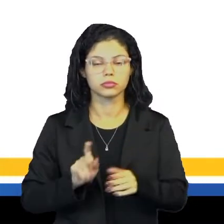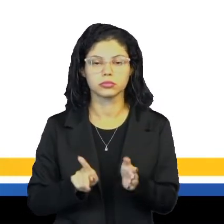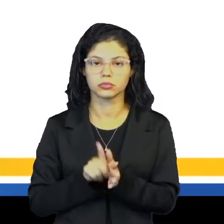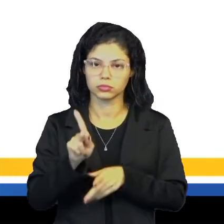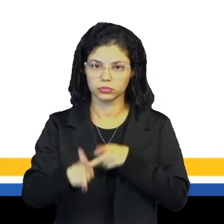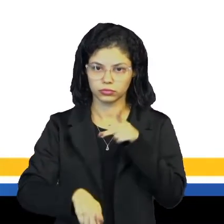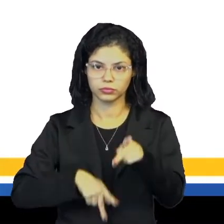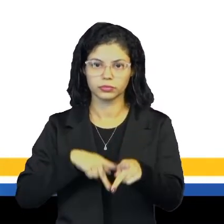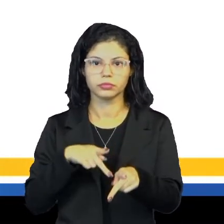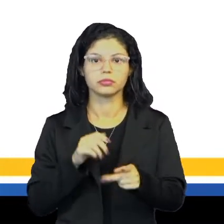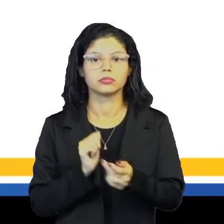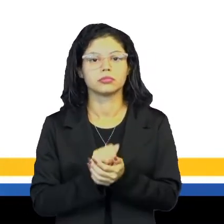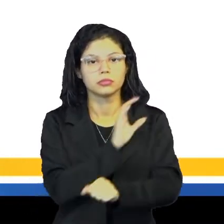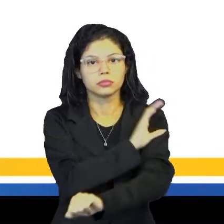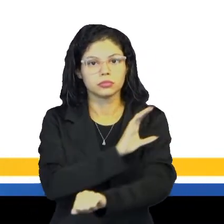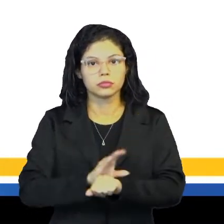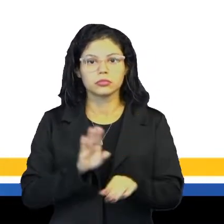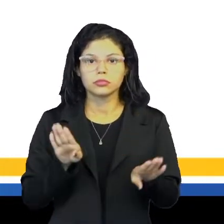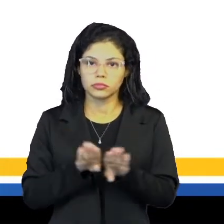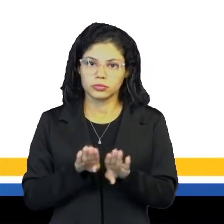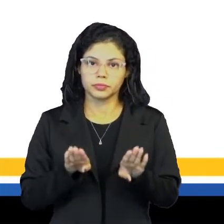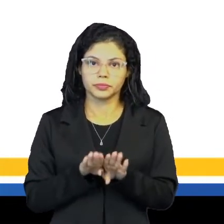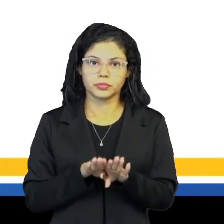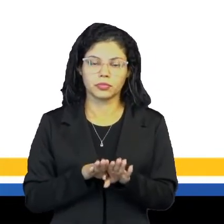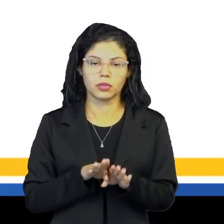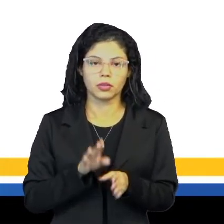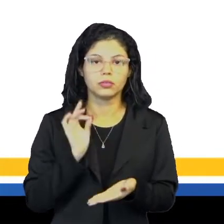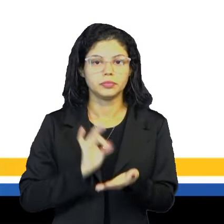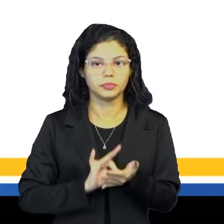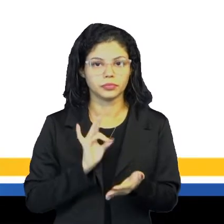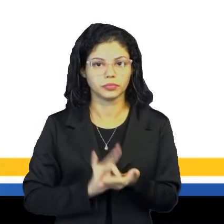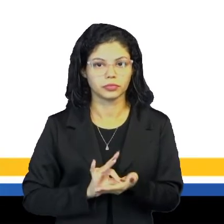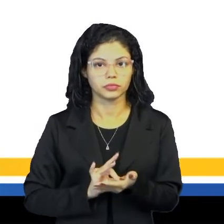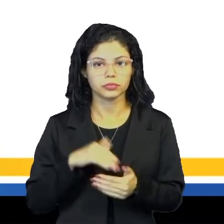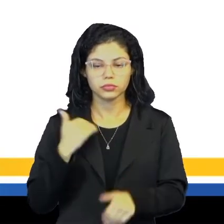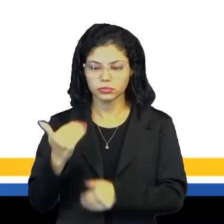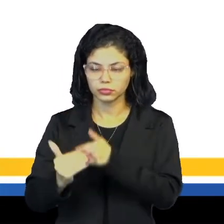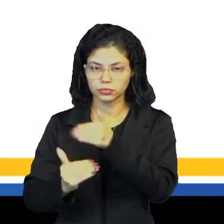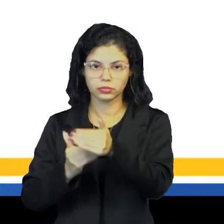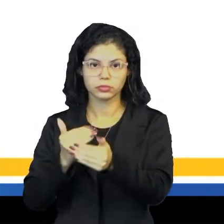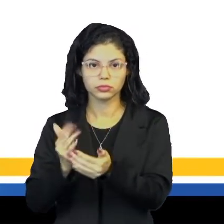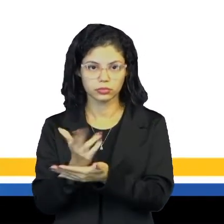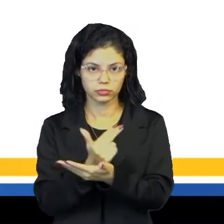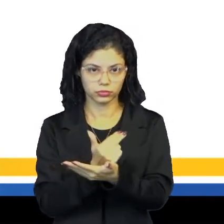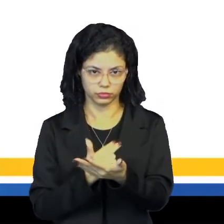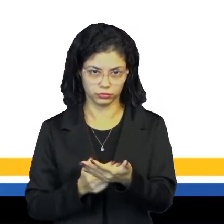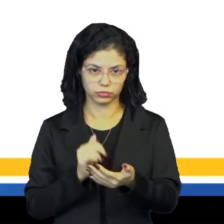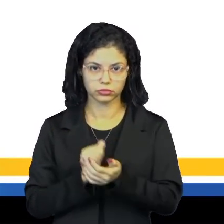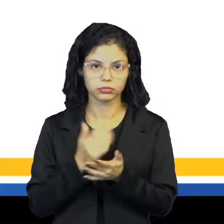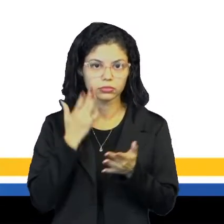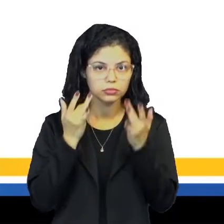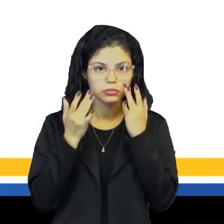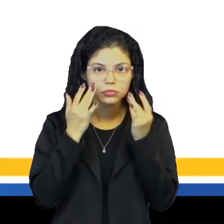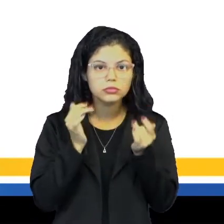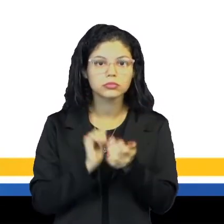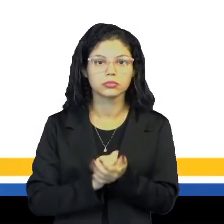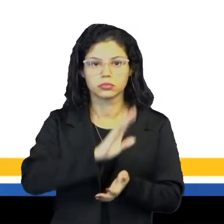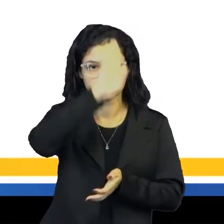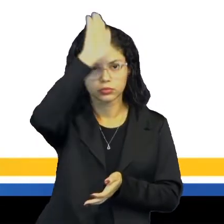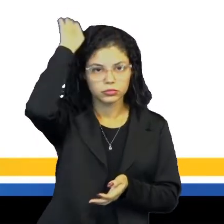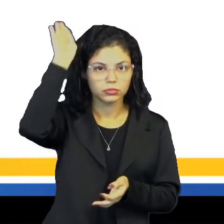né? A cultura etrusca também foi um fator relevante para o desenvolvimento da arte teatral